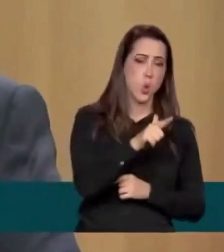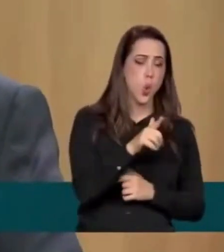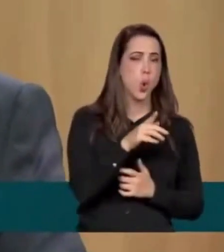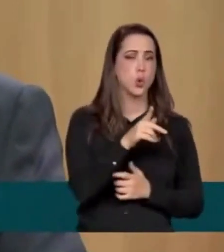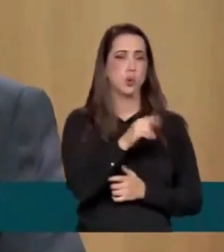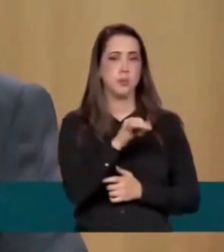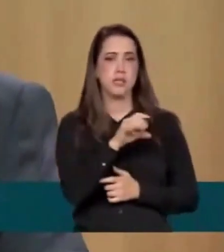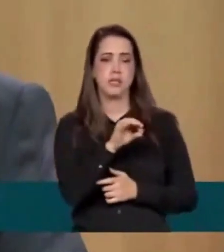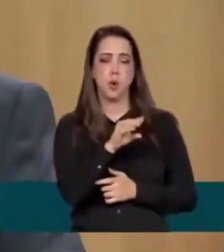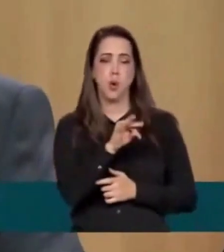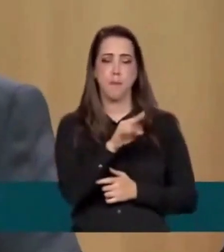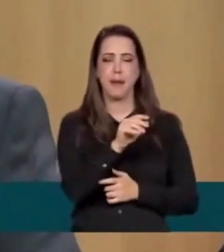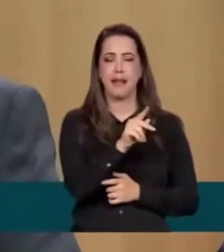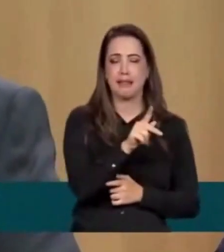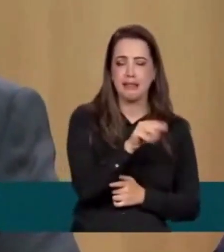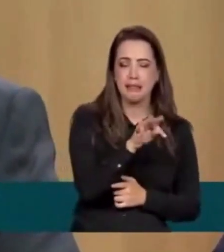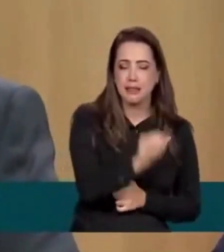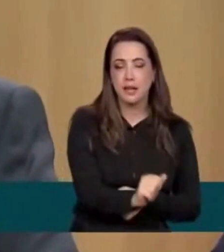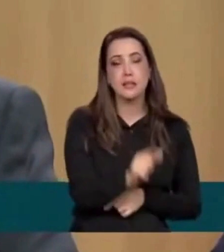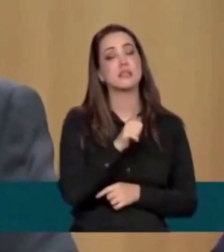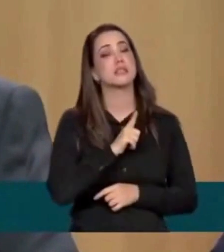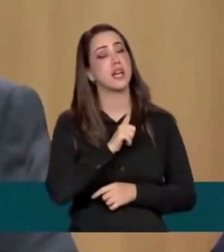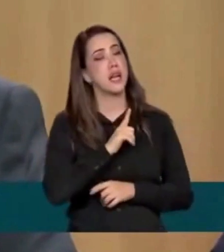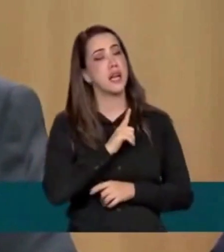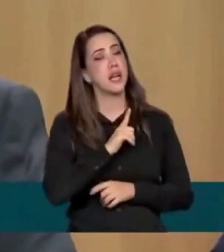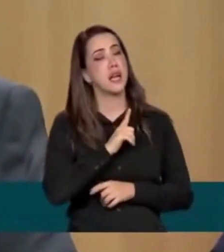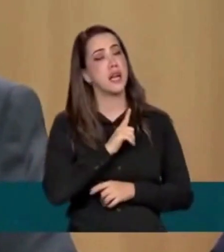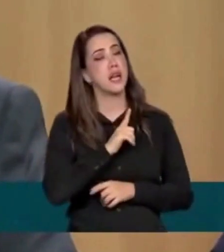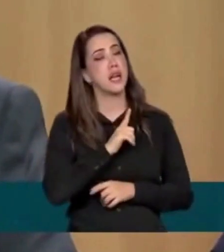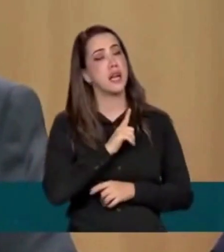de gente que se inspira